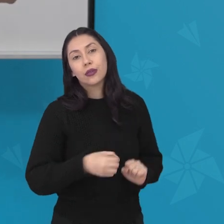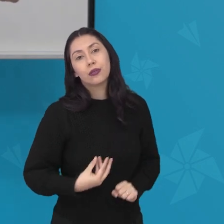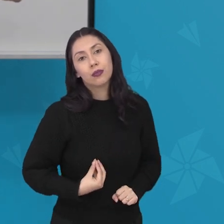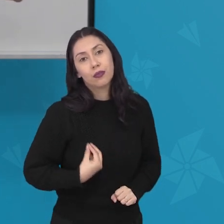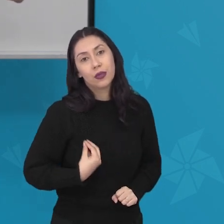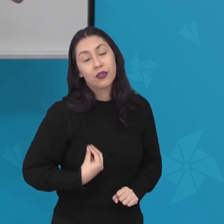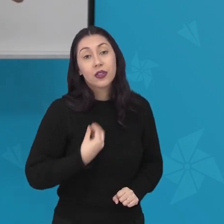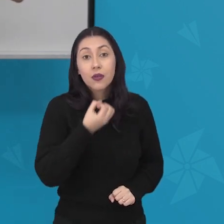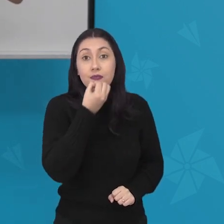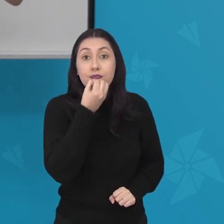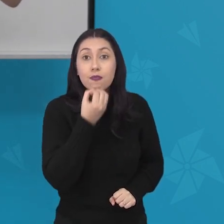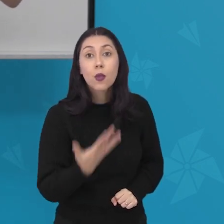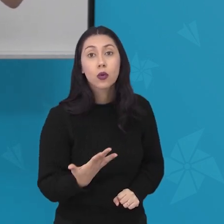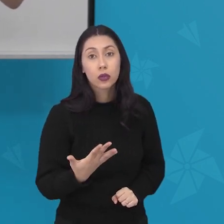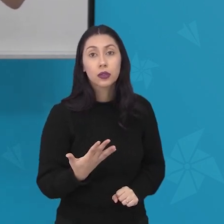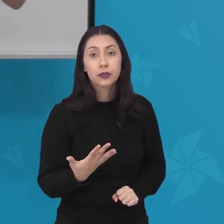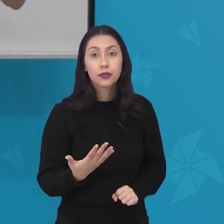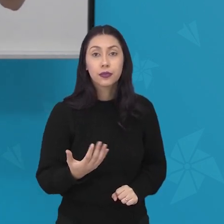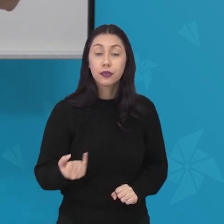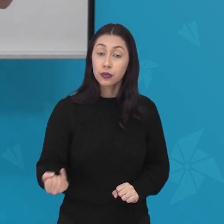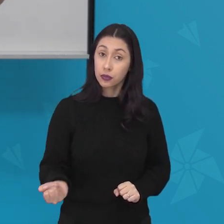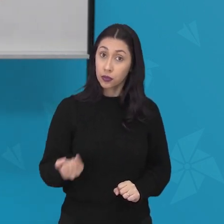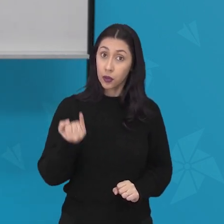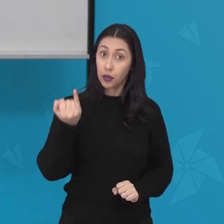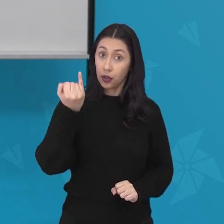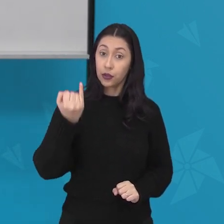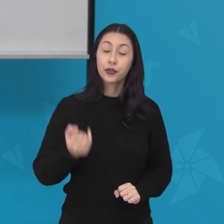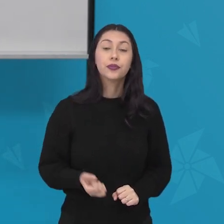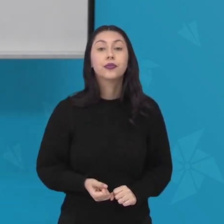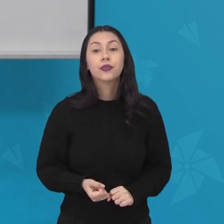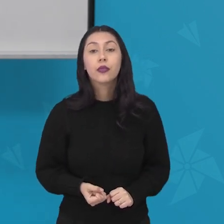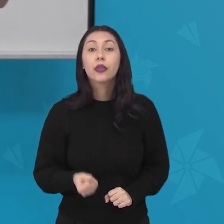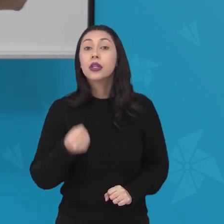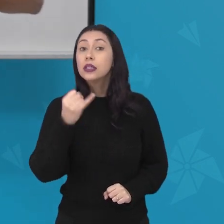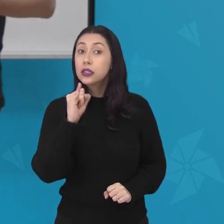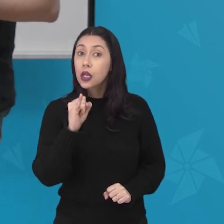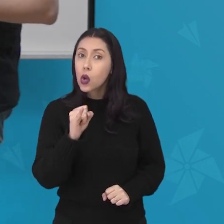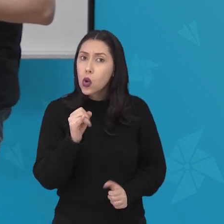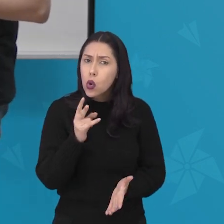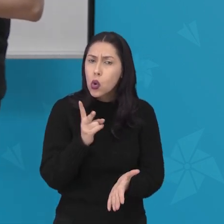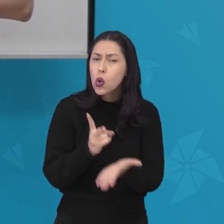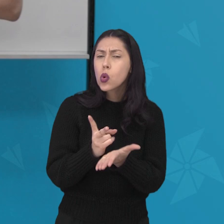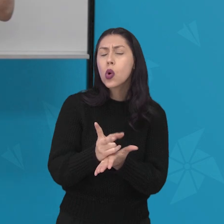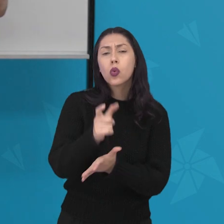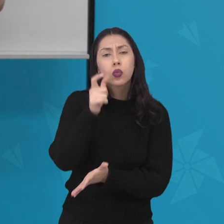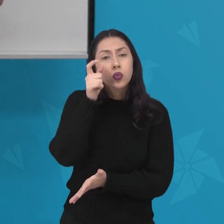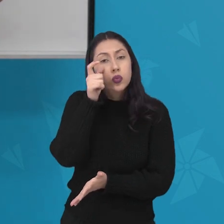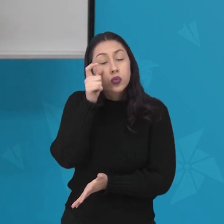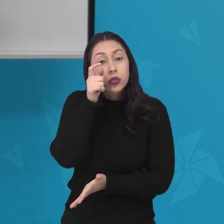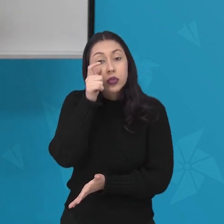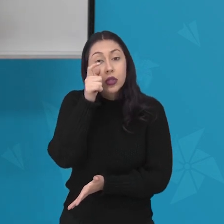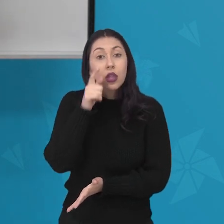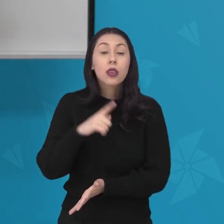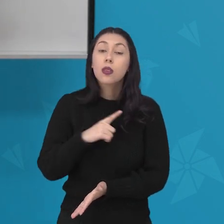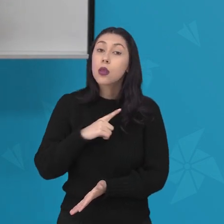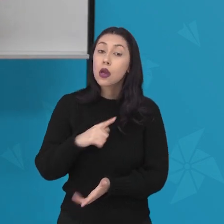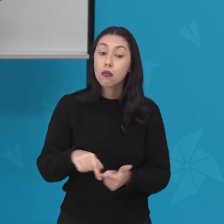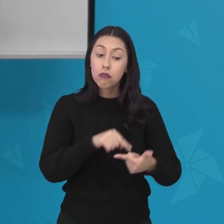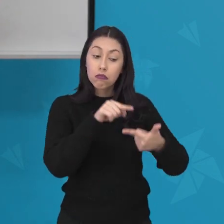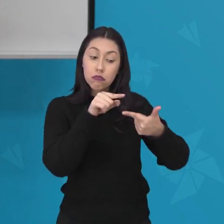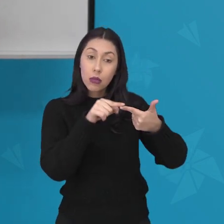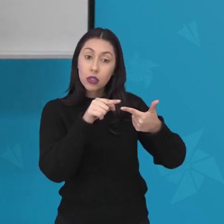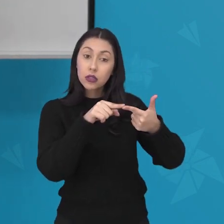vida. Esse é um ponto importante. Se vocês continuarem comigo, existe uma outra